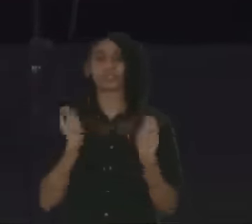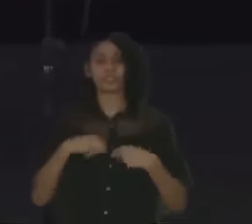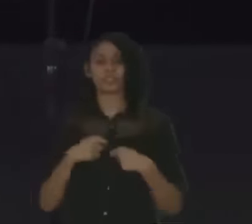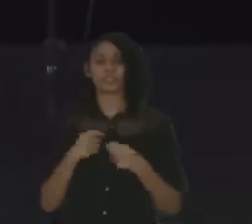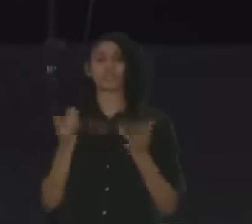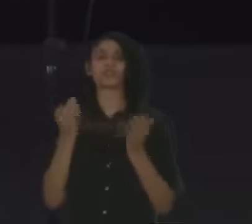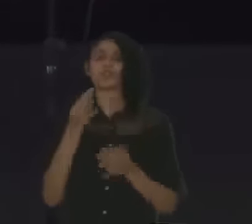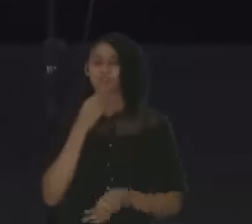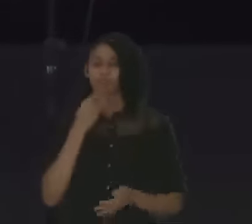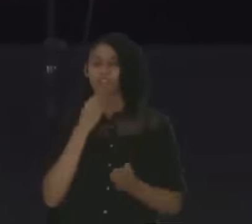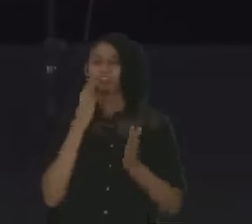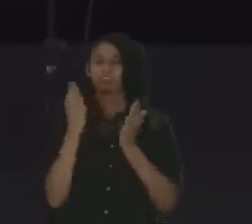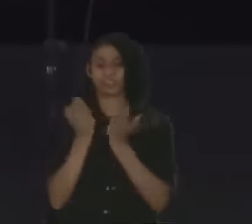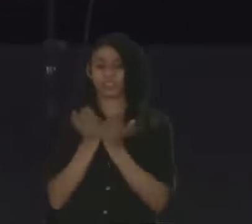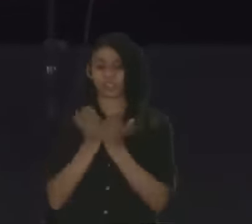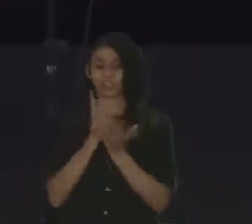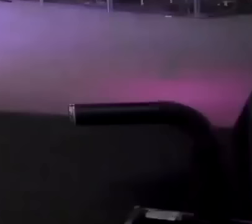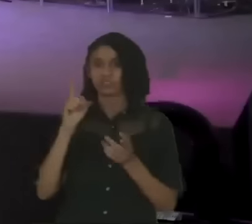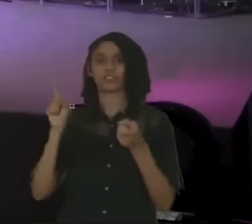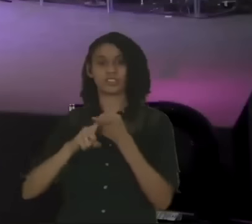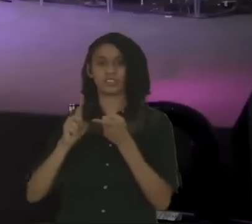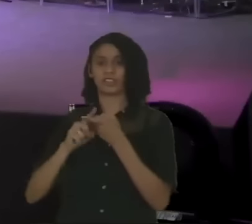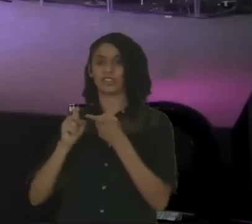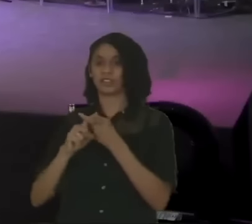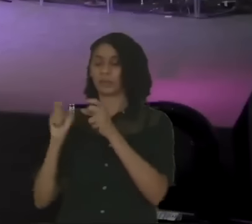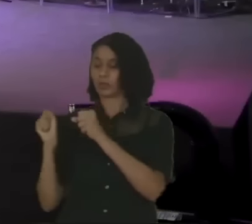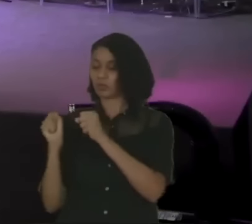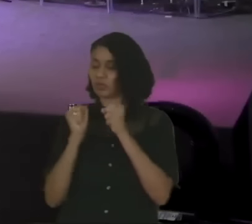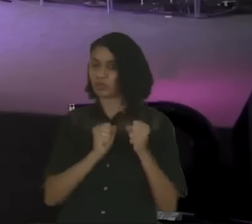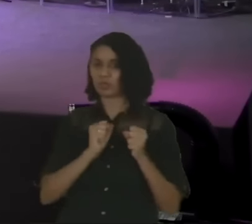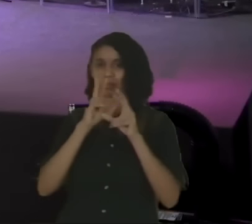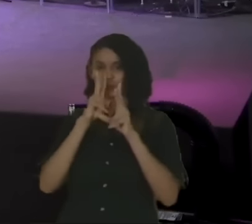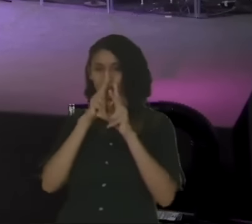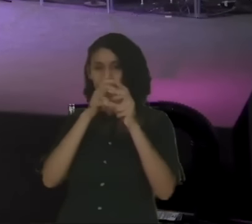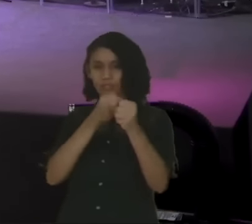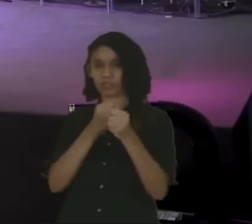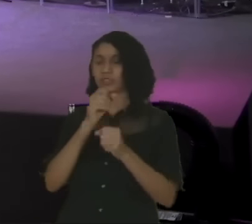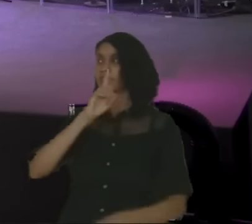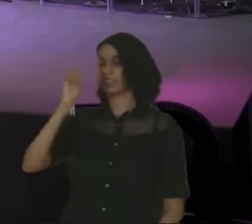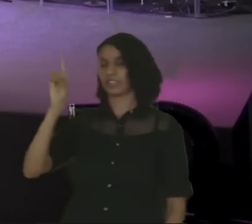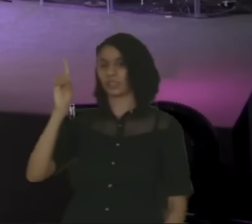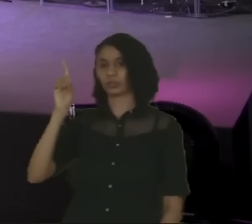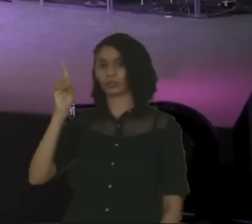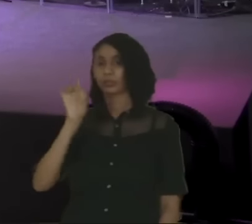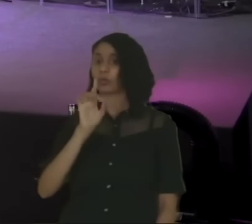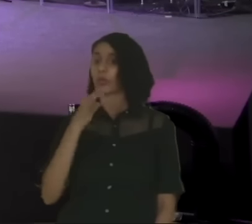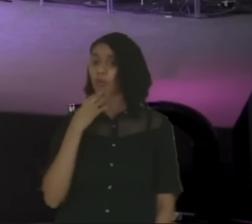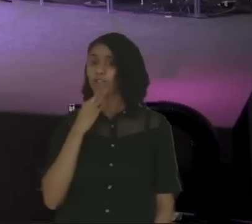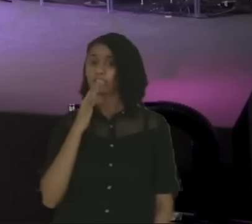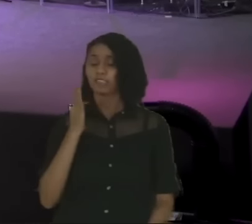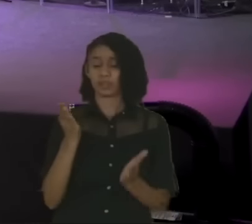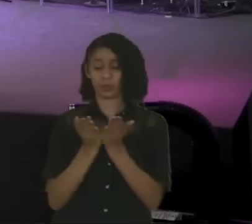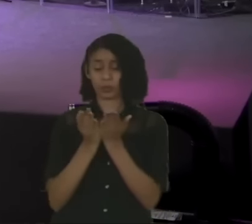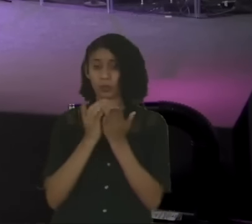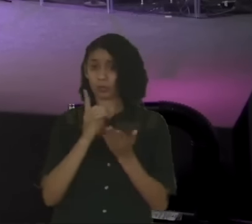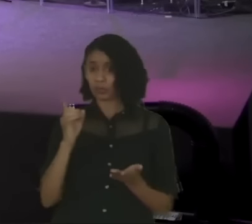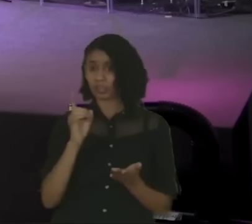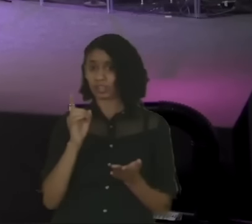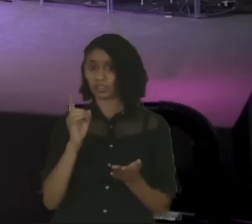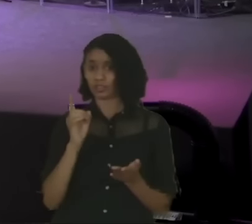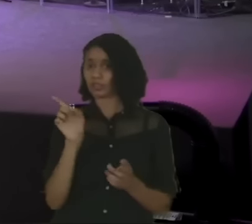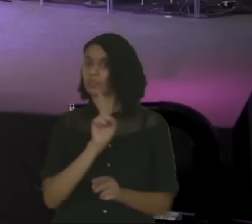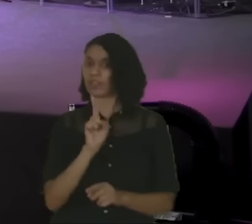Deus é buscar conhecer não um livro mas uma pessoa o maior erro dos